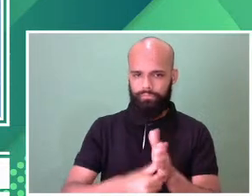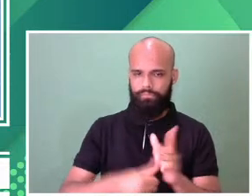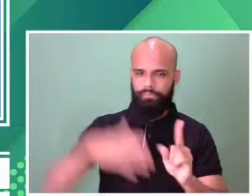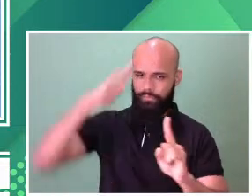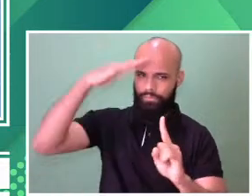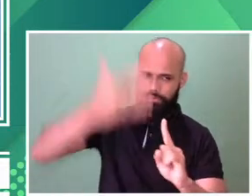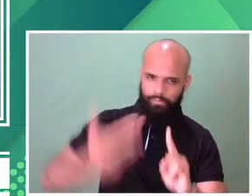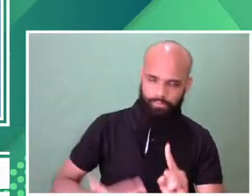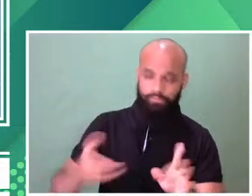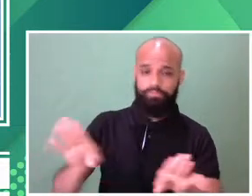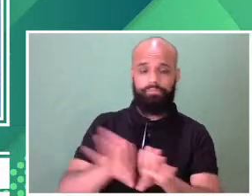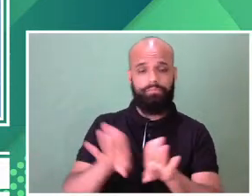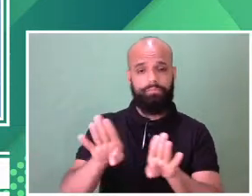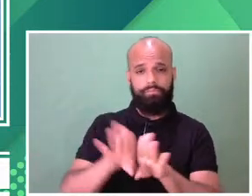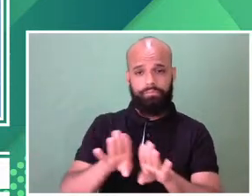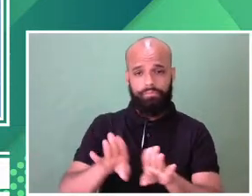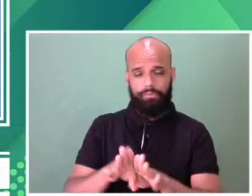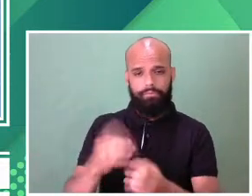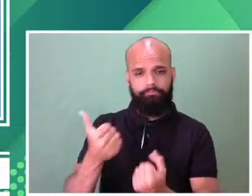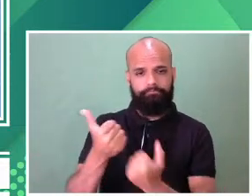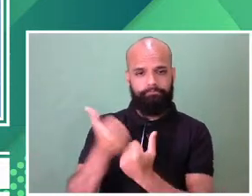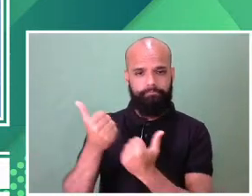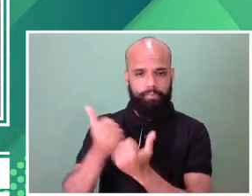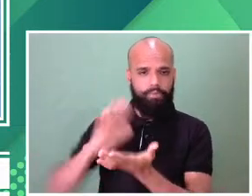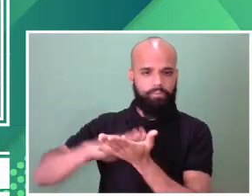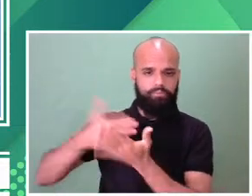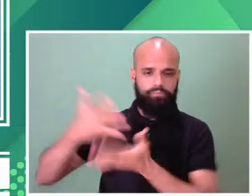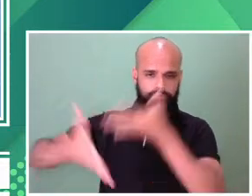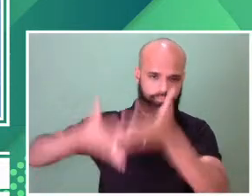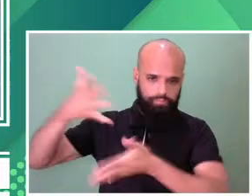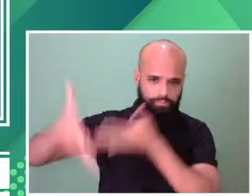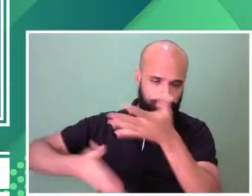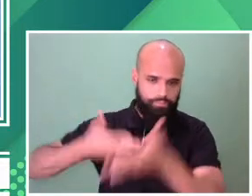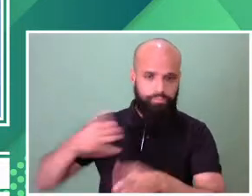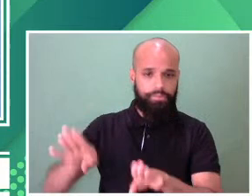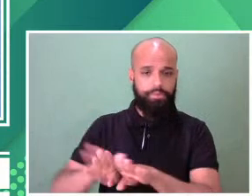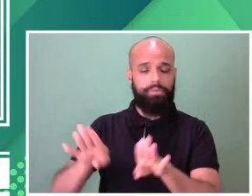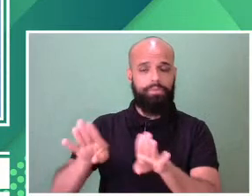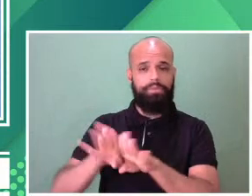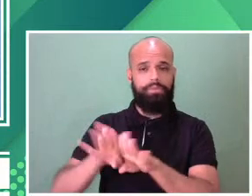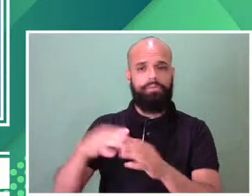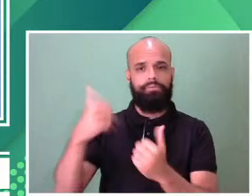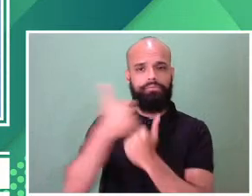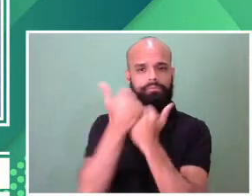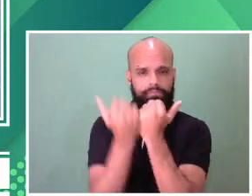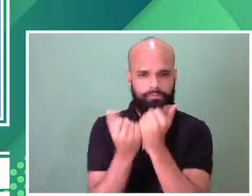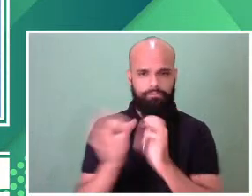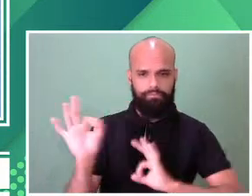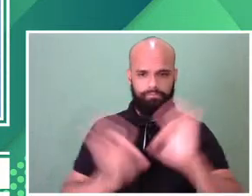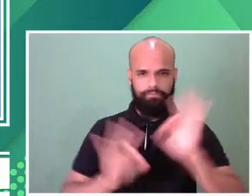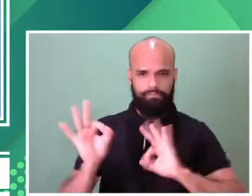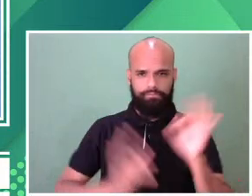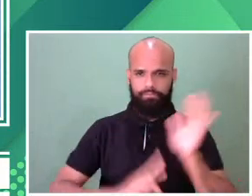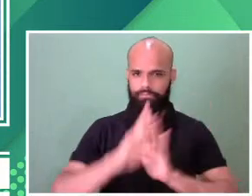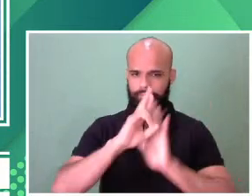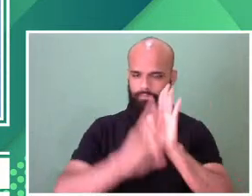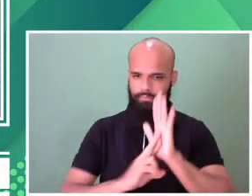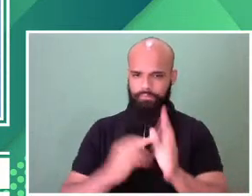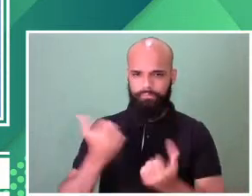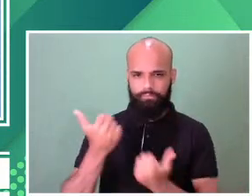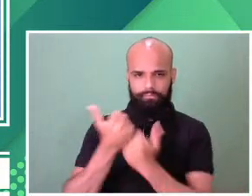Agradecemos o apoio dos tradutores de Libras e a assessoria de cerimonial e protocolo, pelo